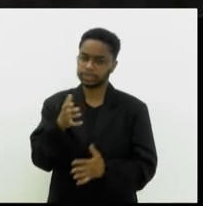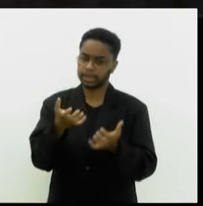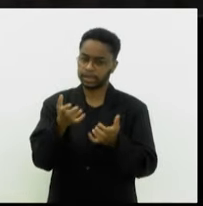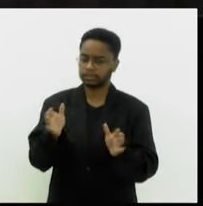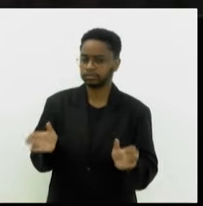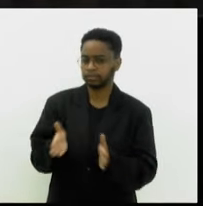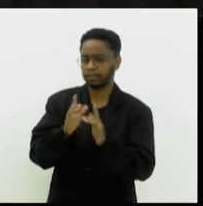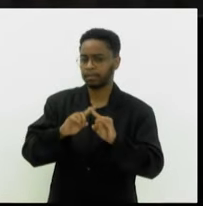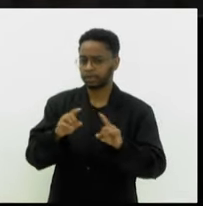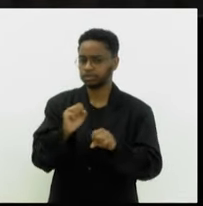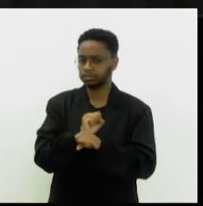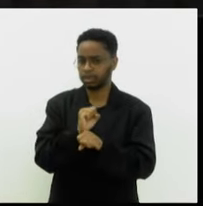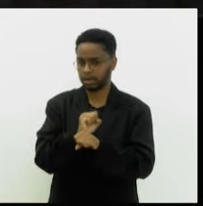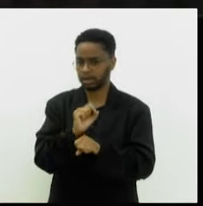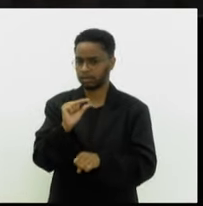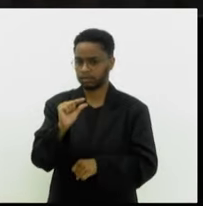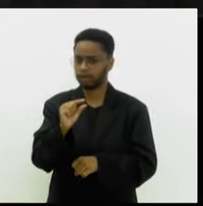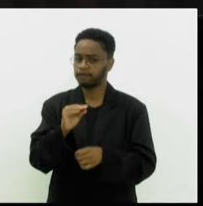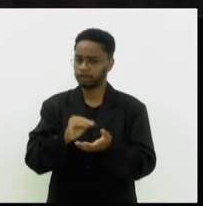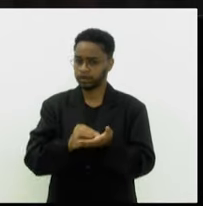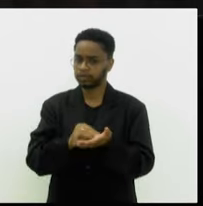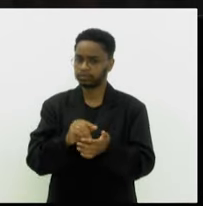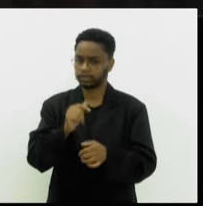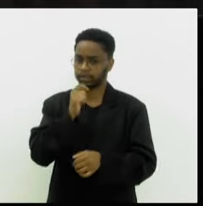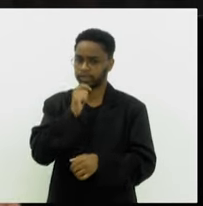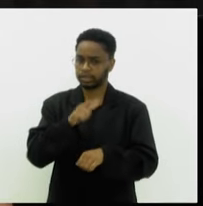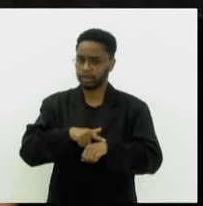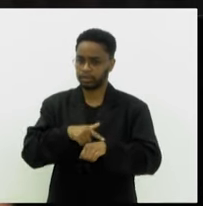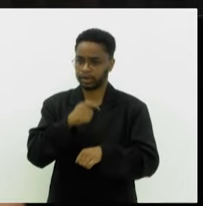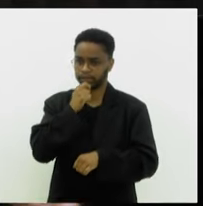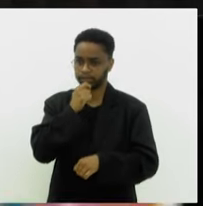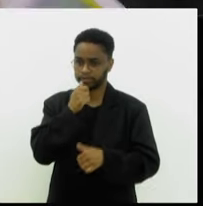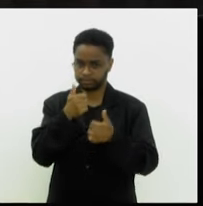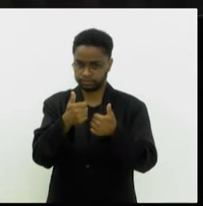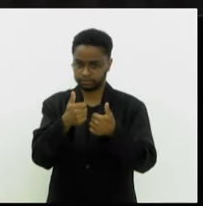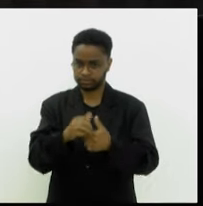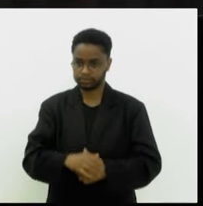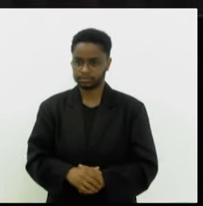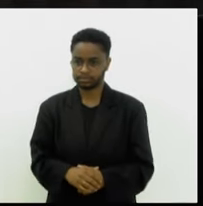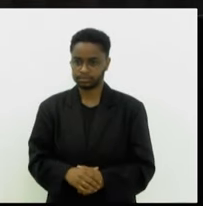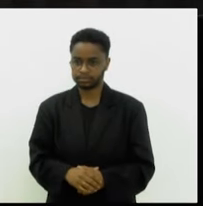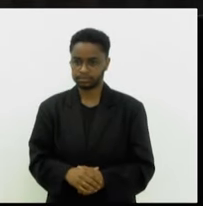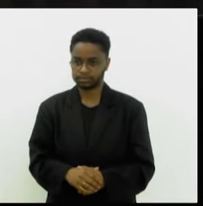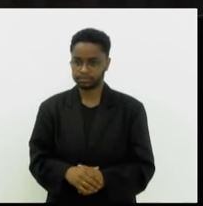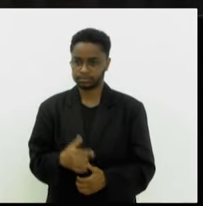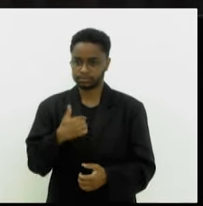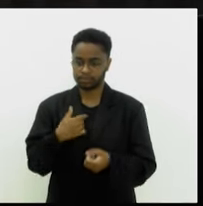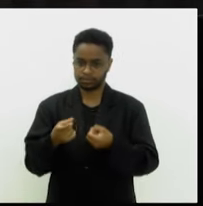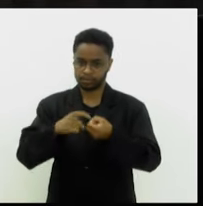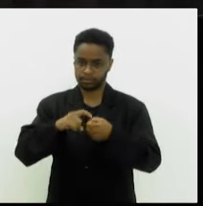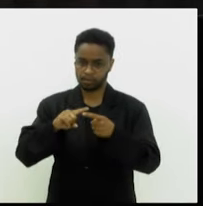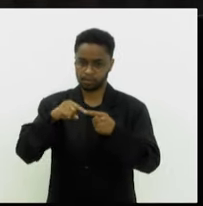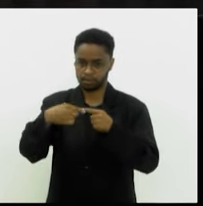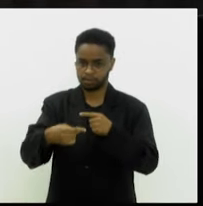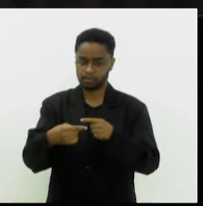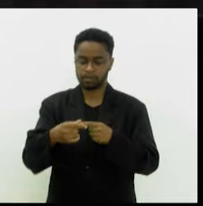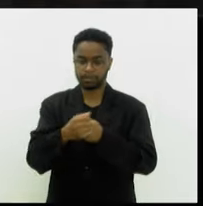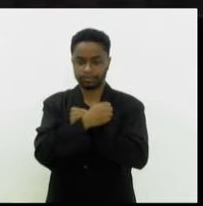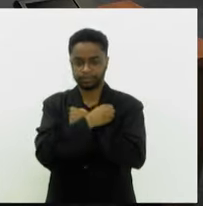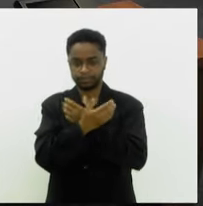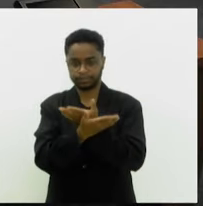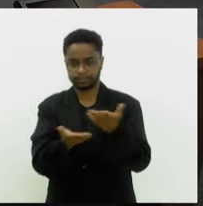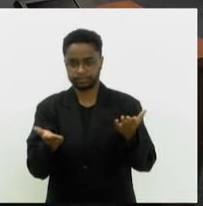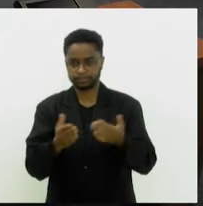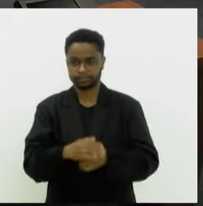aguenta aí, pô. Aguenta aí, ainda falta um pouco de tempo, tá bom? Vou voltar, se Deus quiser. Um grande abraço.